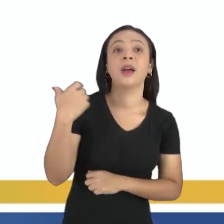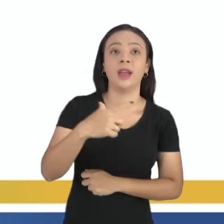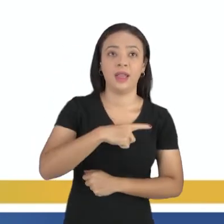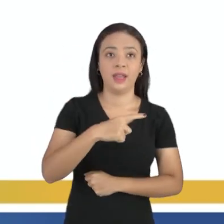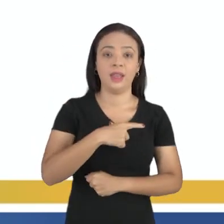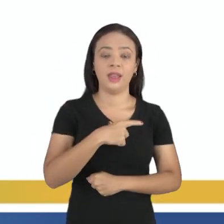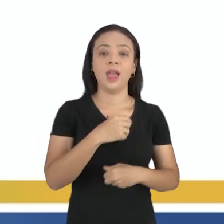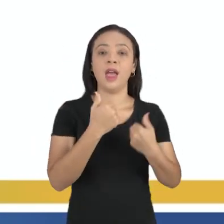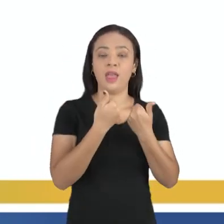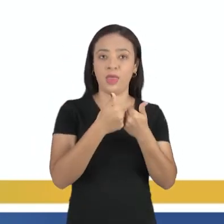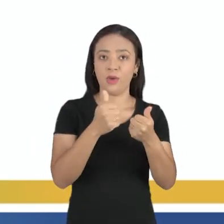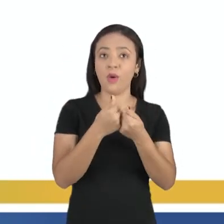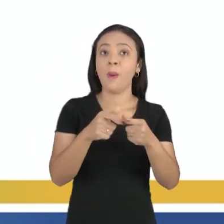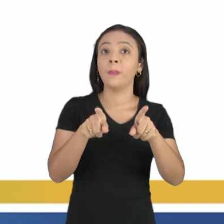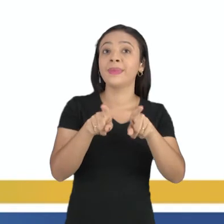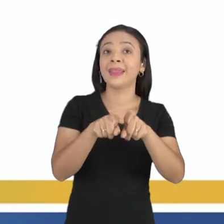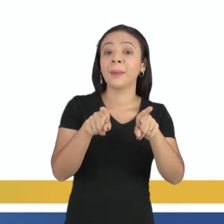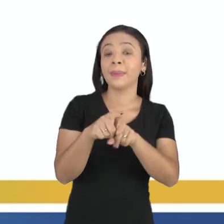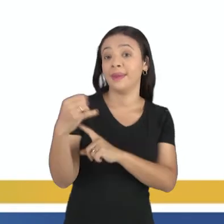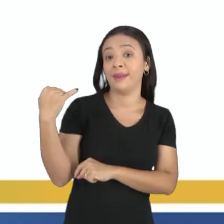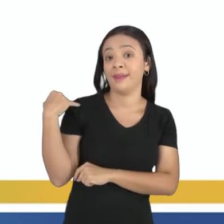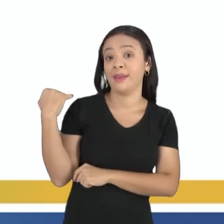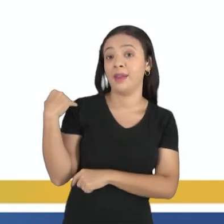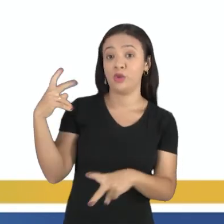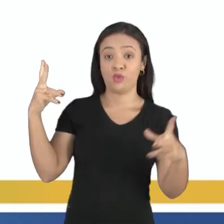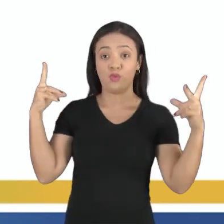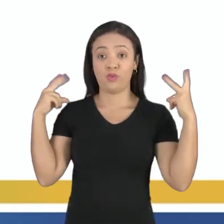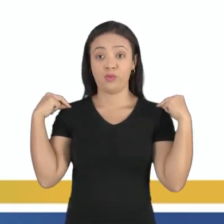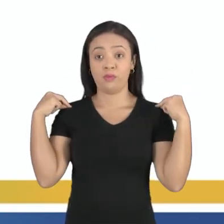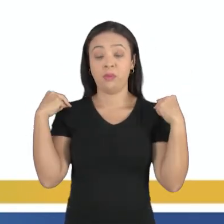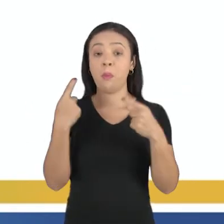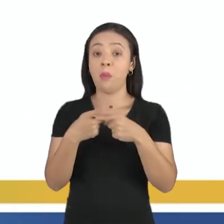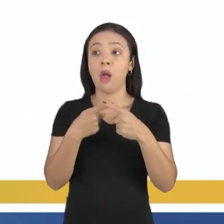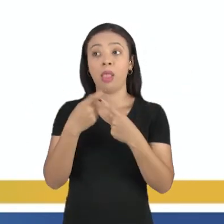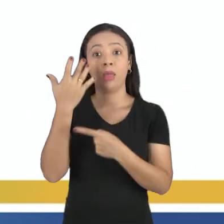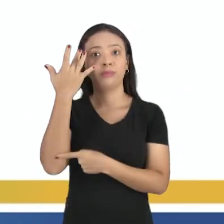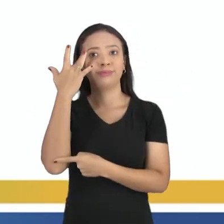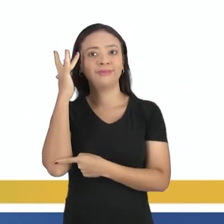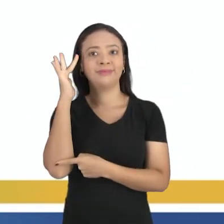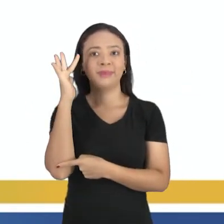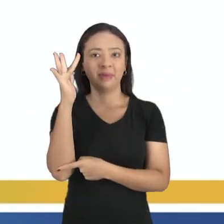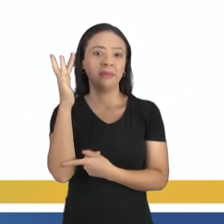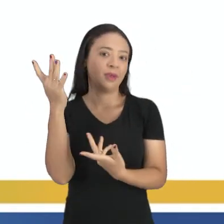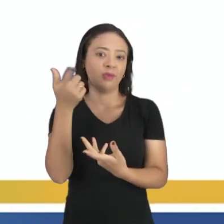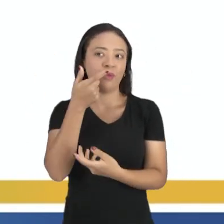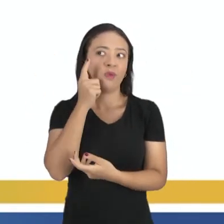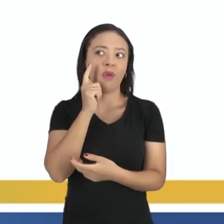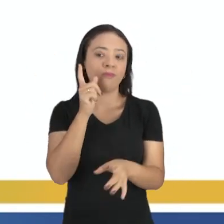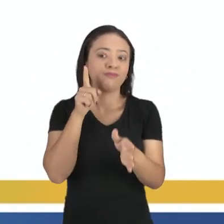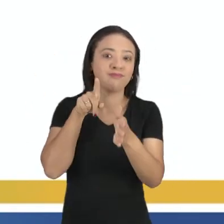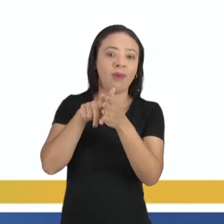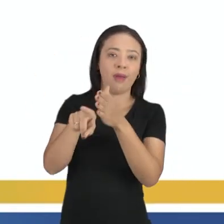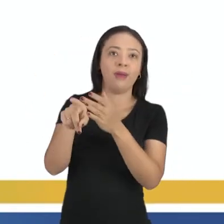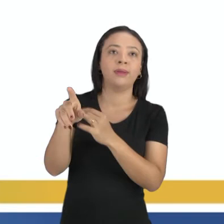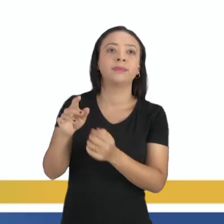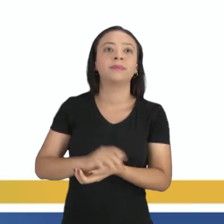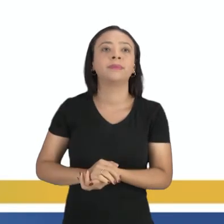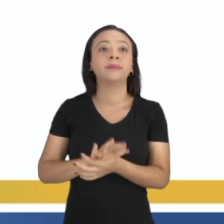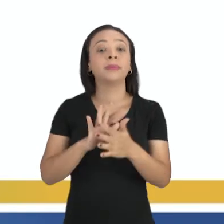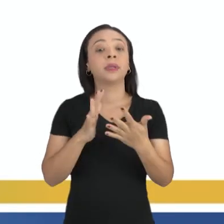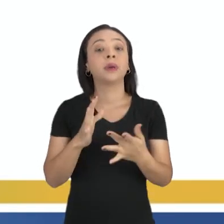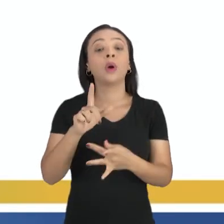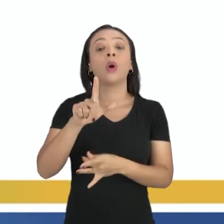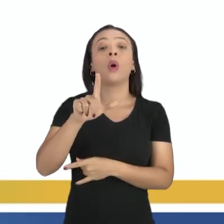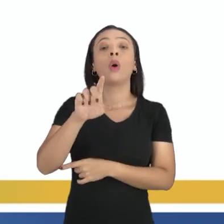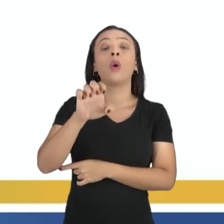ônibus, inclusive da idade do motorista, que ele não sabia, né, não teve aí talvez a oportunidade de perguntar. O que o